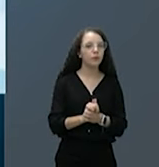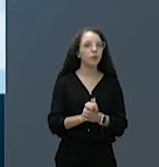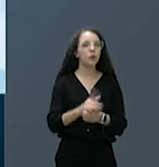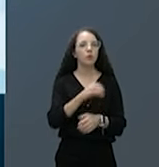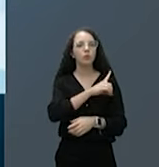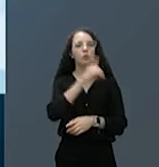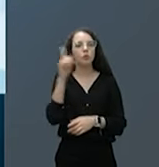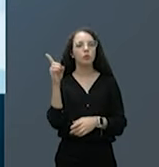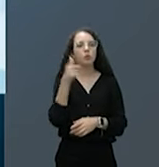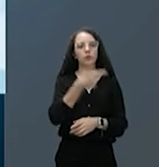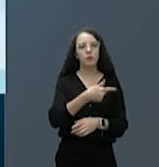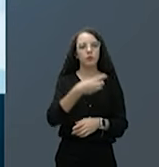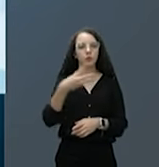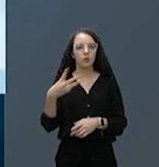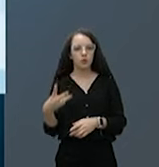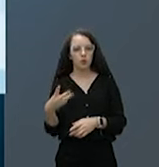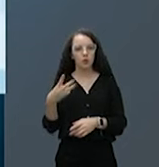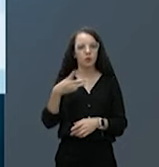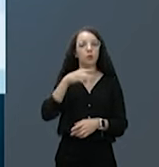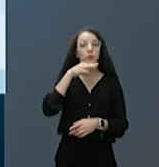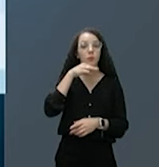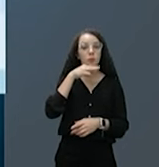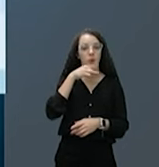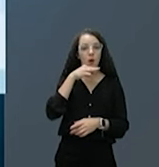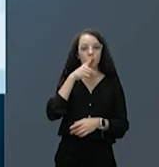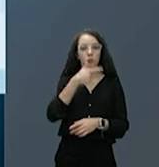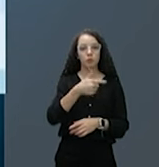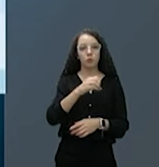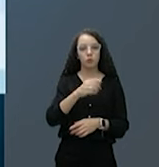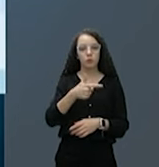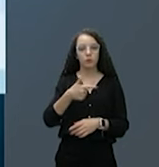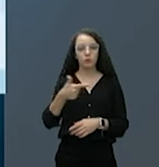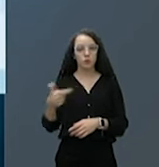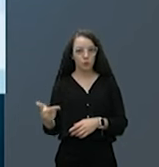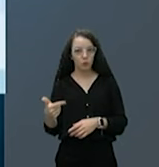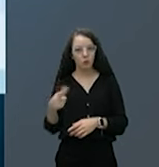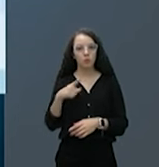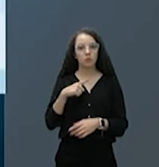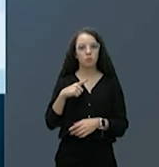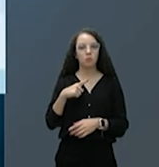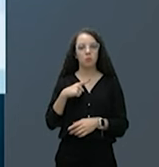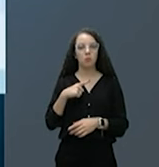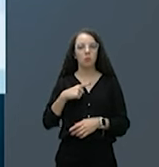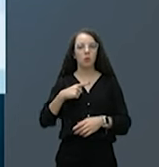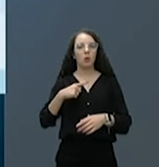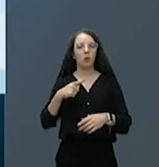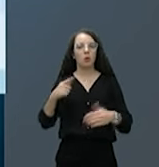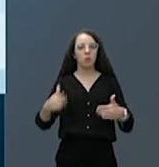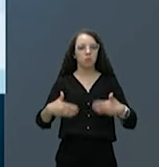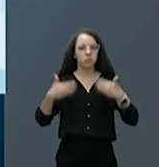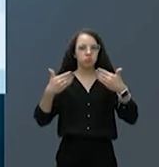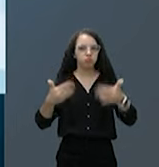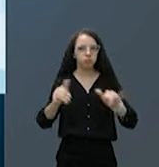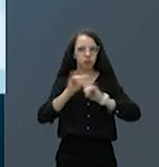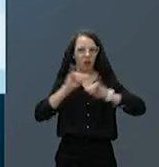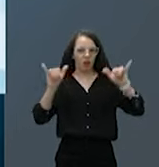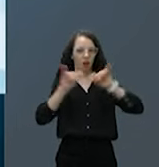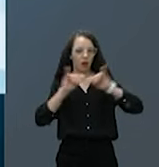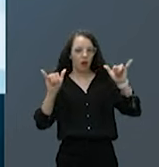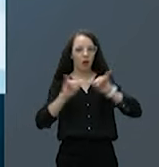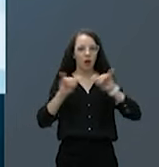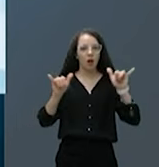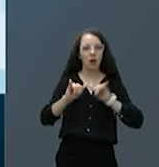23 de março de 2022, durante um evento em que havia uma manifestação pública, um evento de uma inauguração de uma